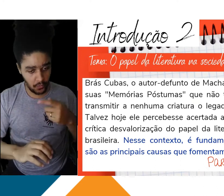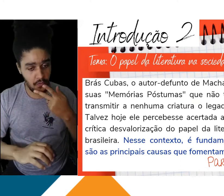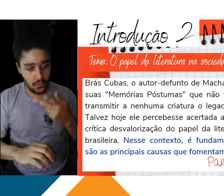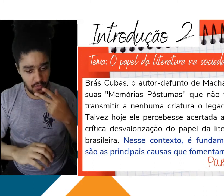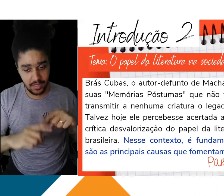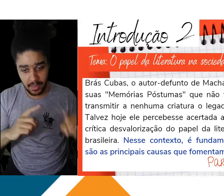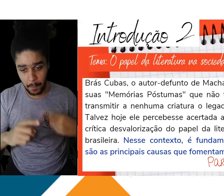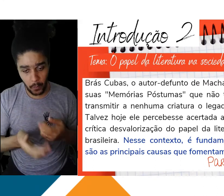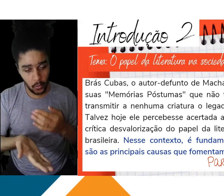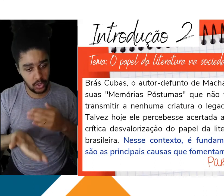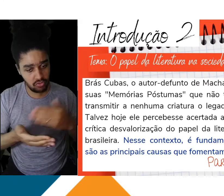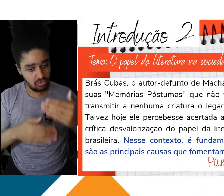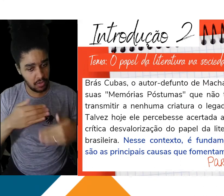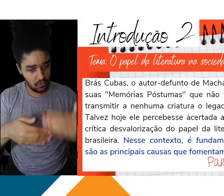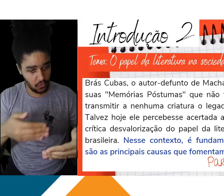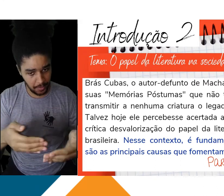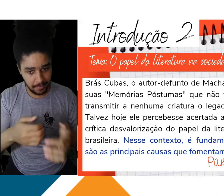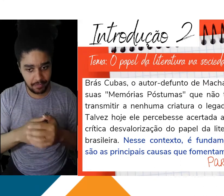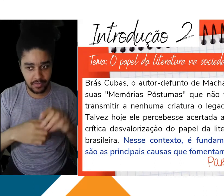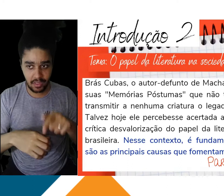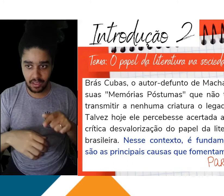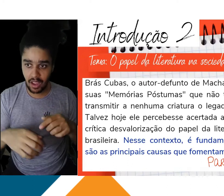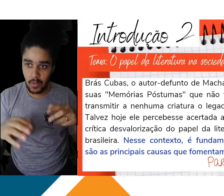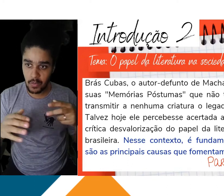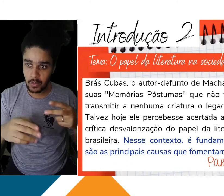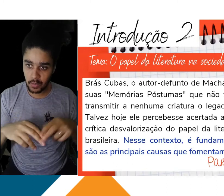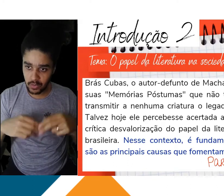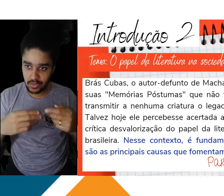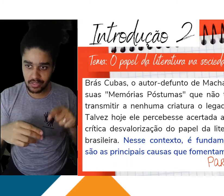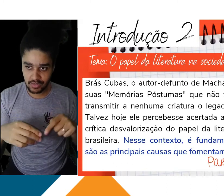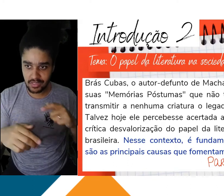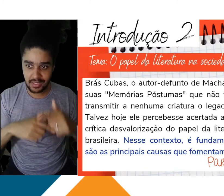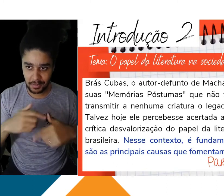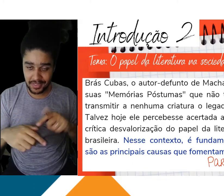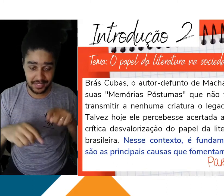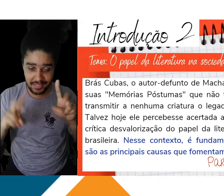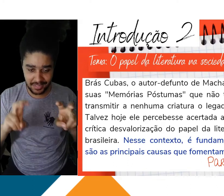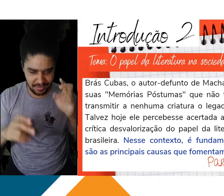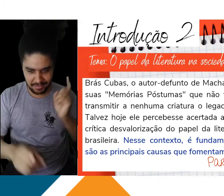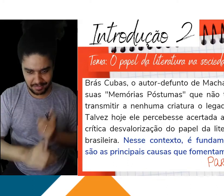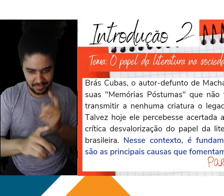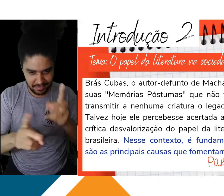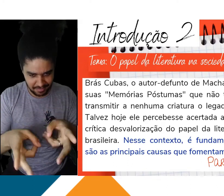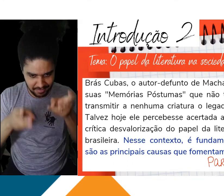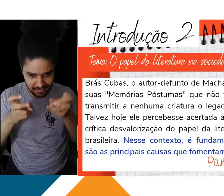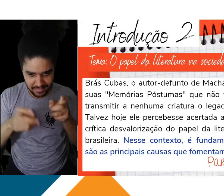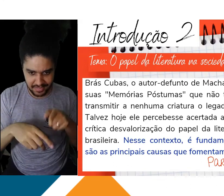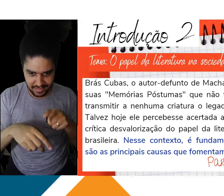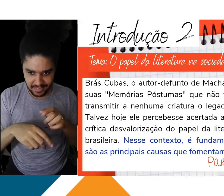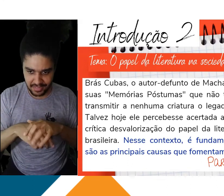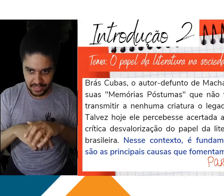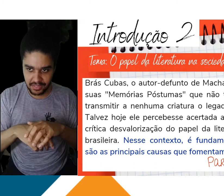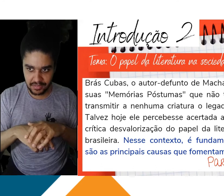uma abordagem que eu farei ao longo dos desenvolvimentos, que é uma análise causal do problema trabalhado por esse tema. Conseguiram perceber?